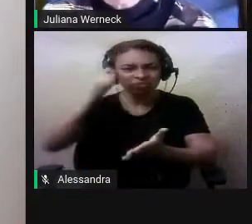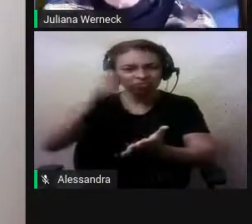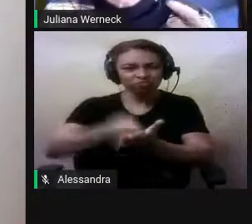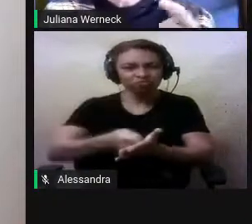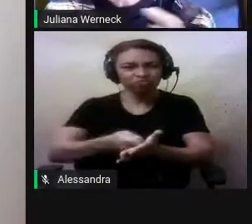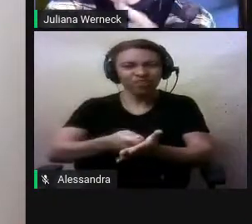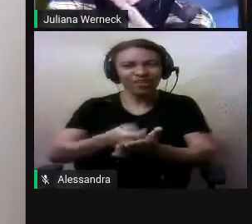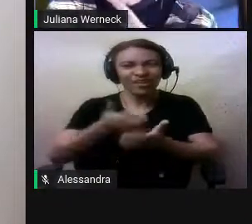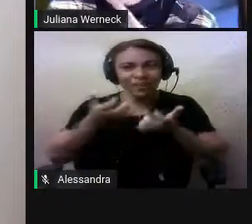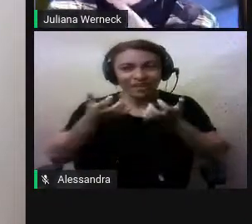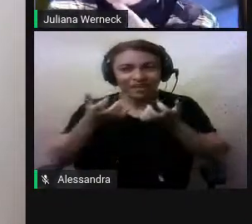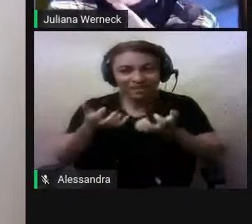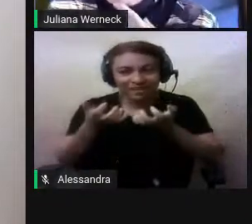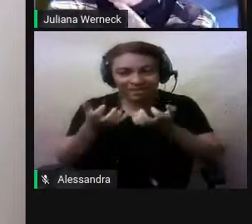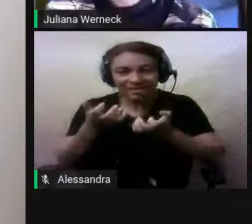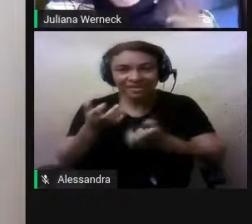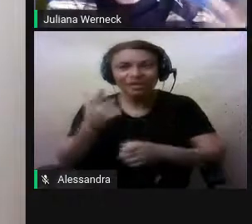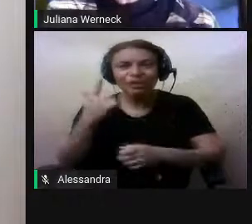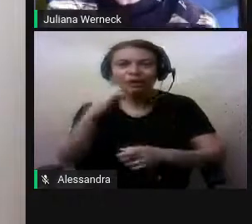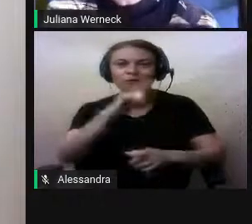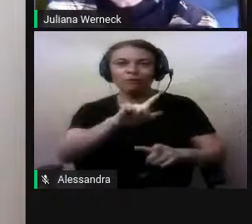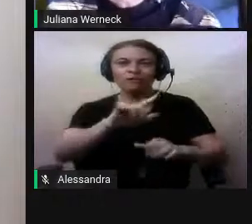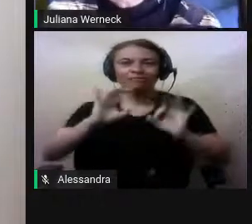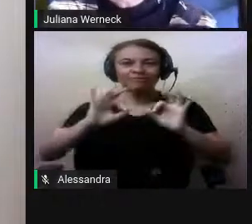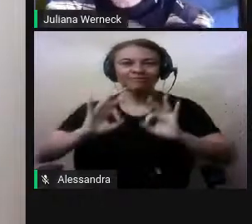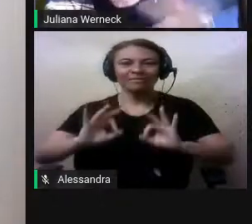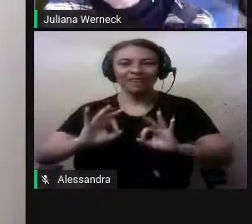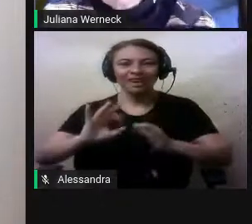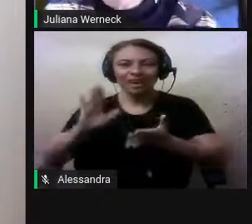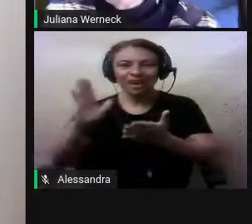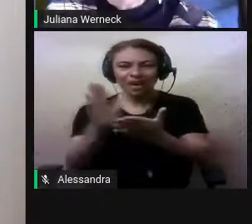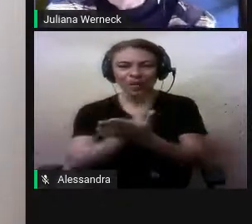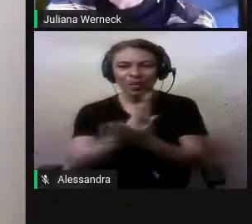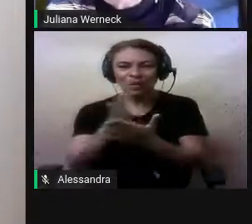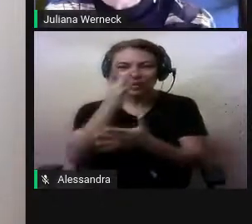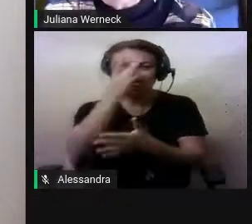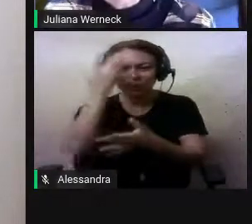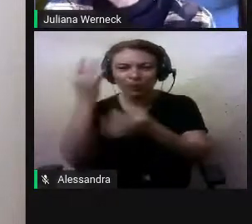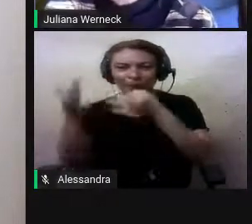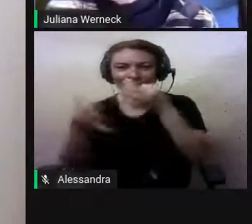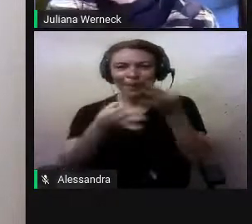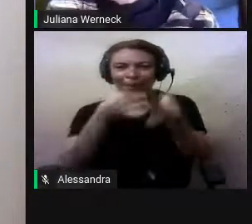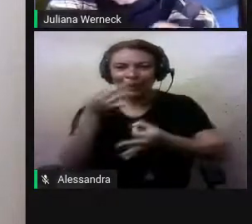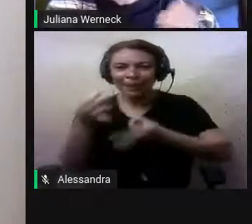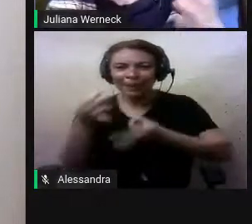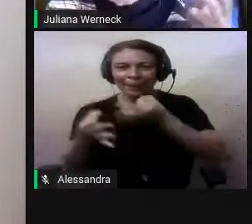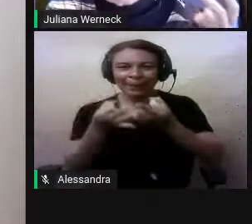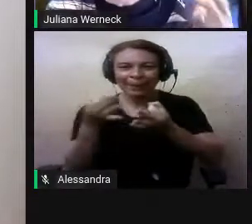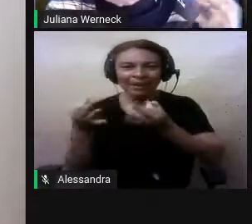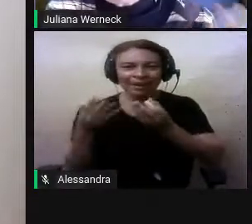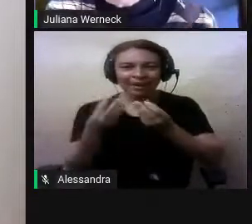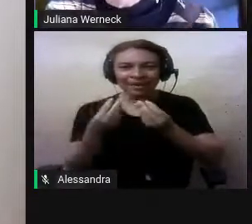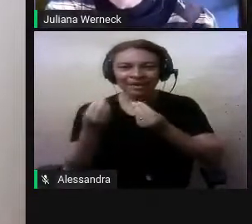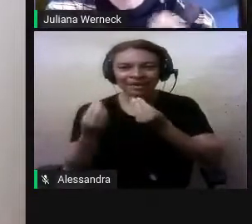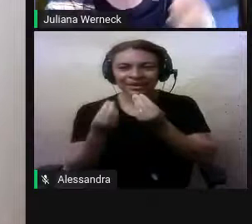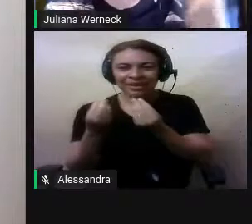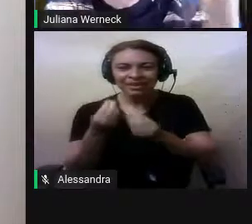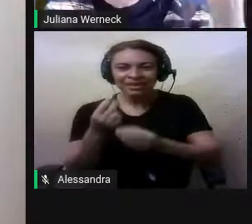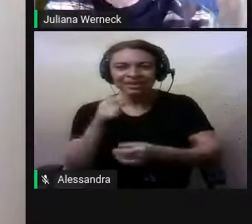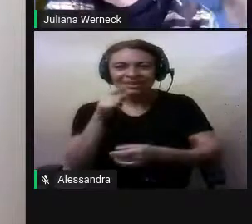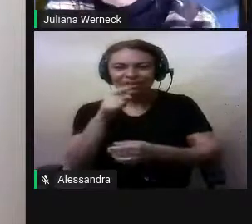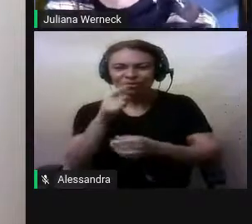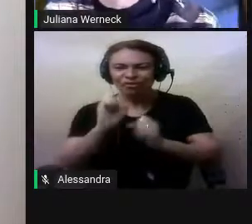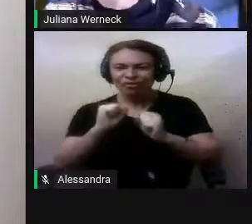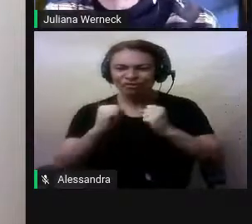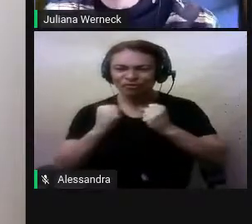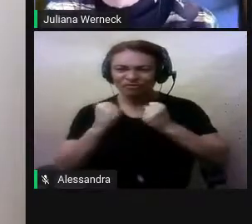da obstinação para conseguir. Algumas pessoas estão comentando aqui, né? Sobre essa sua